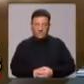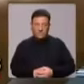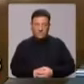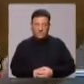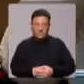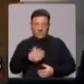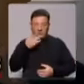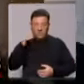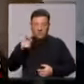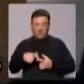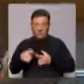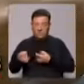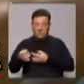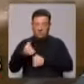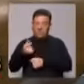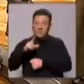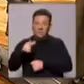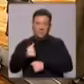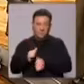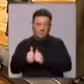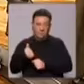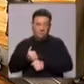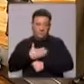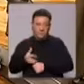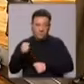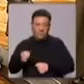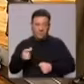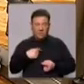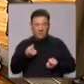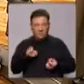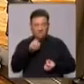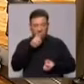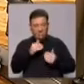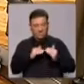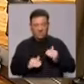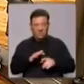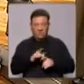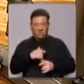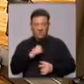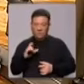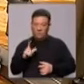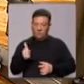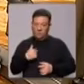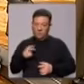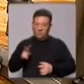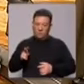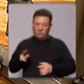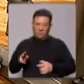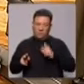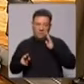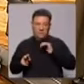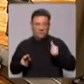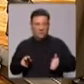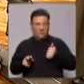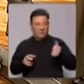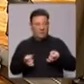No estrangeiro, compete com atletas profissionais. É um bocado injusto, é como se um clube de 2ª divisão tentasse